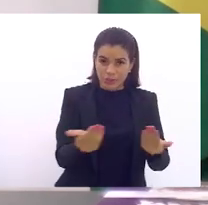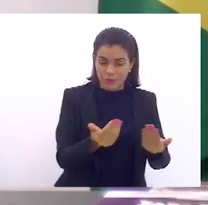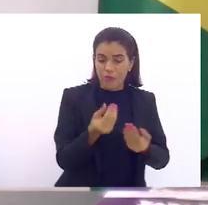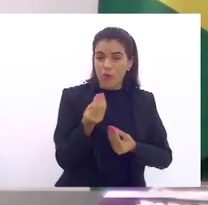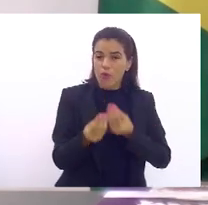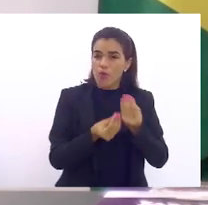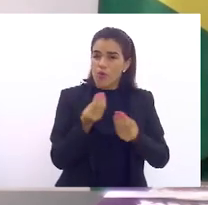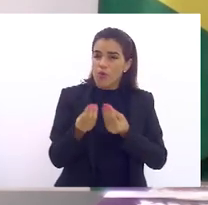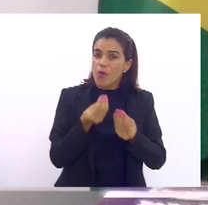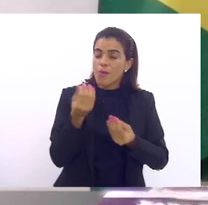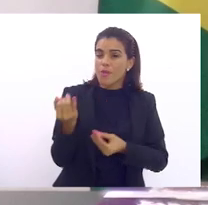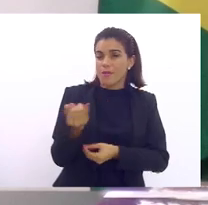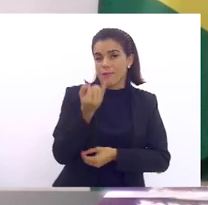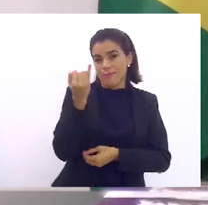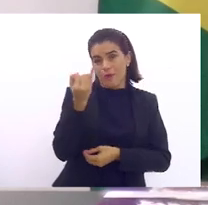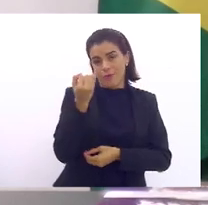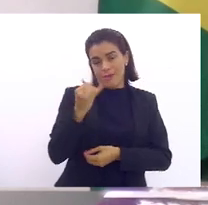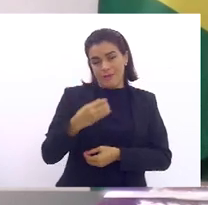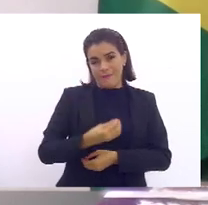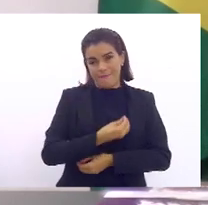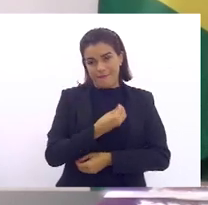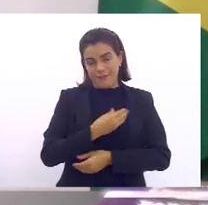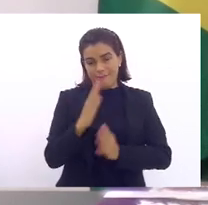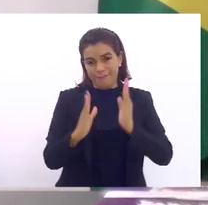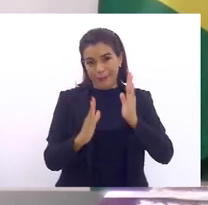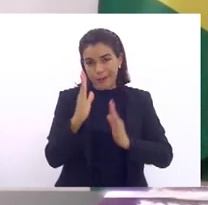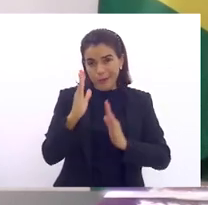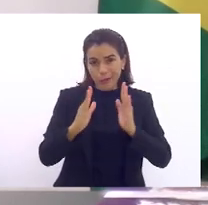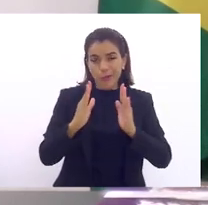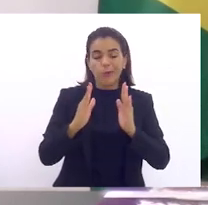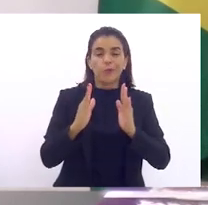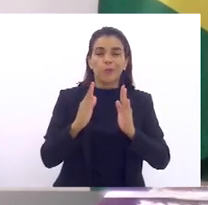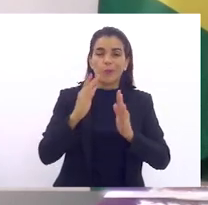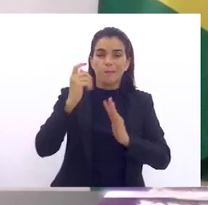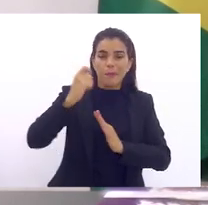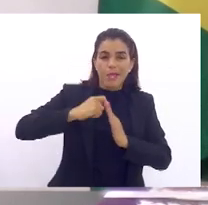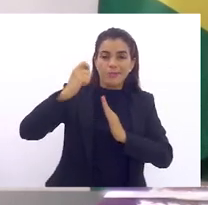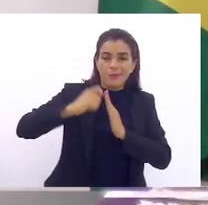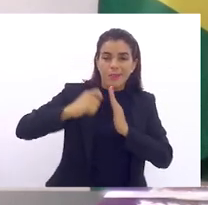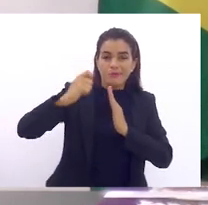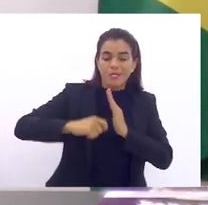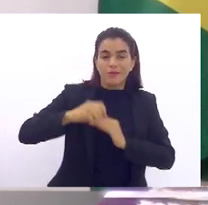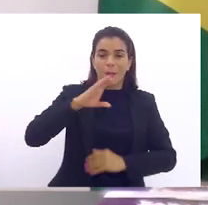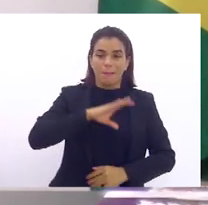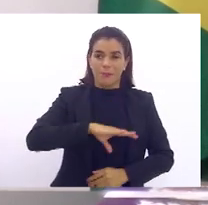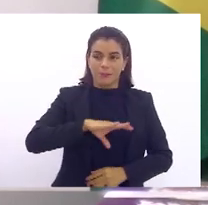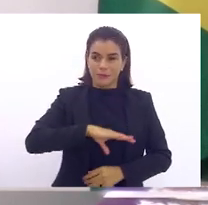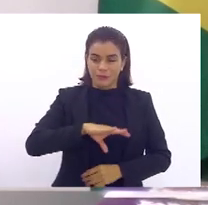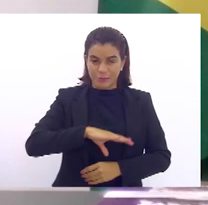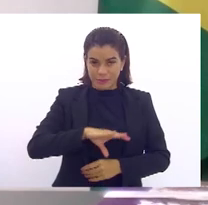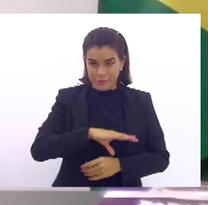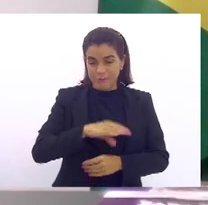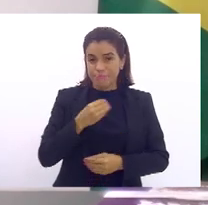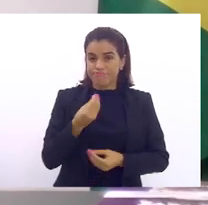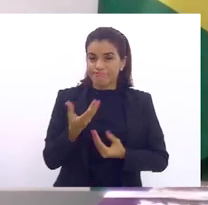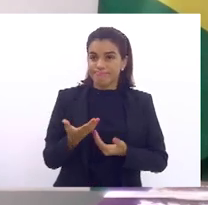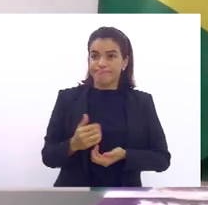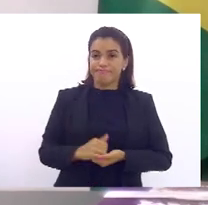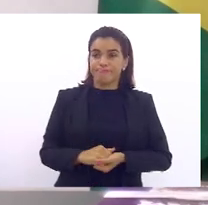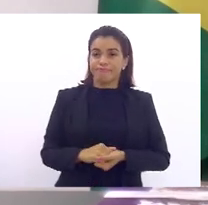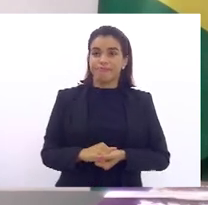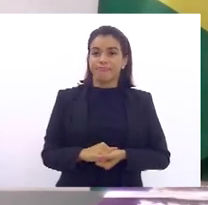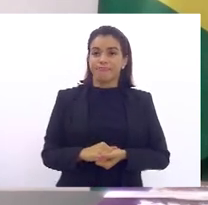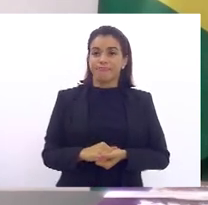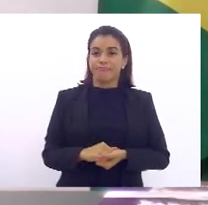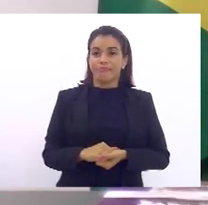importante é na nossa na nossa vida esse período e a gente ser ser protegida e ser atendida de forma digna nesse período